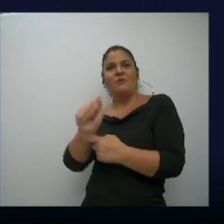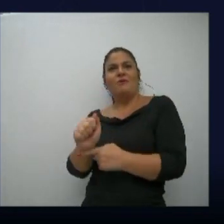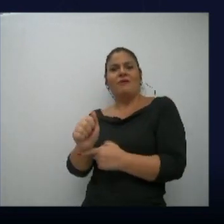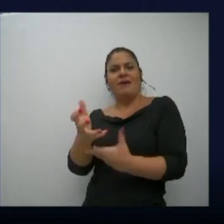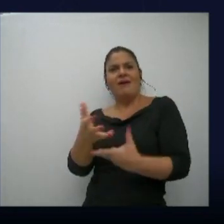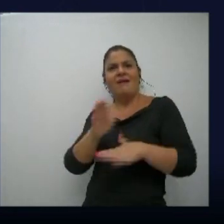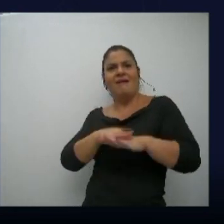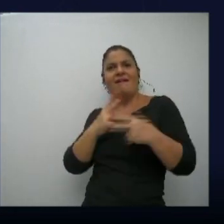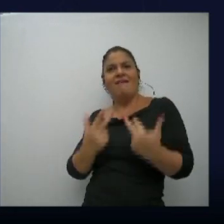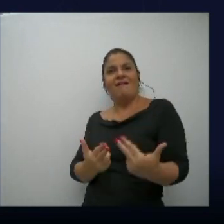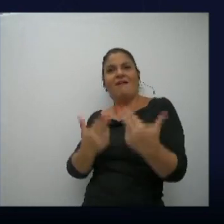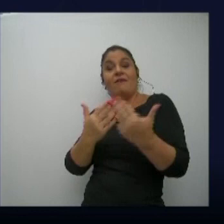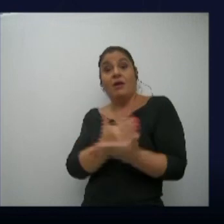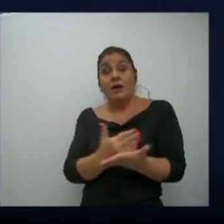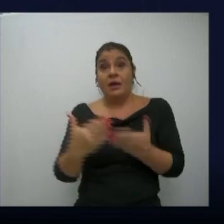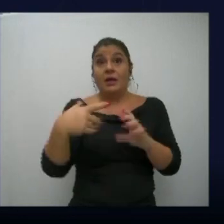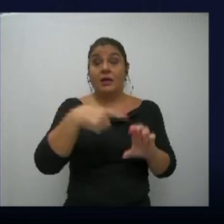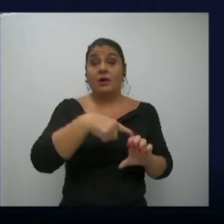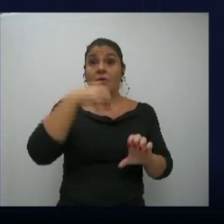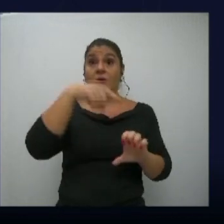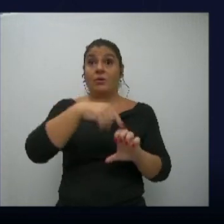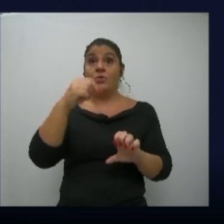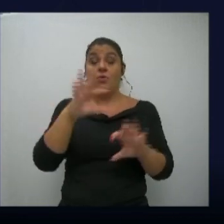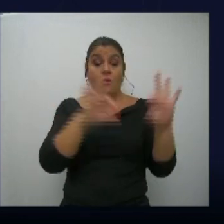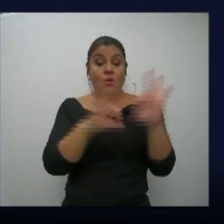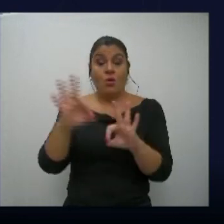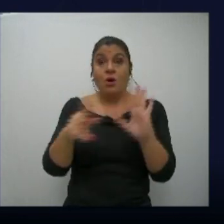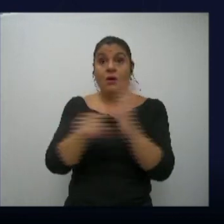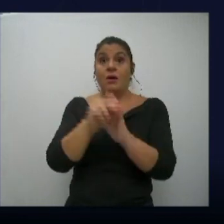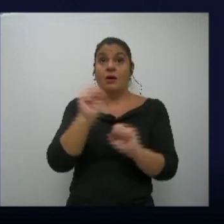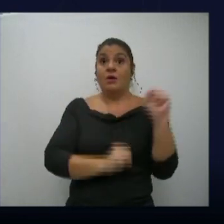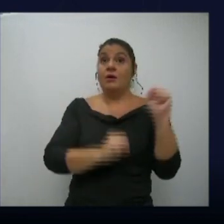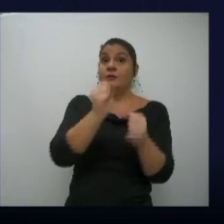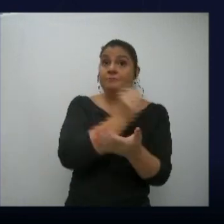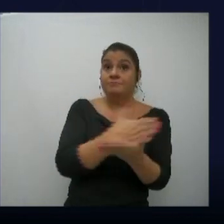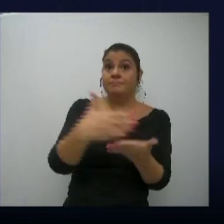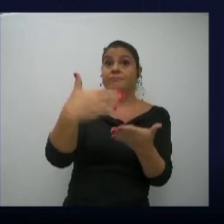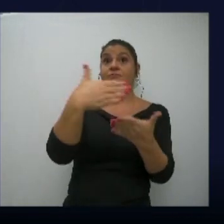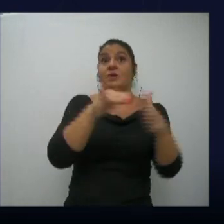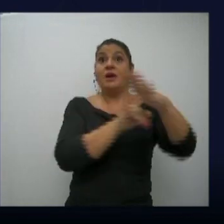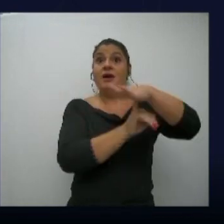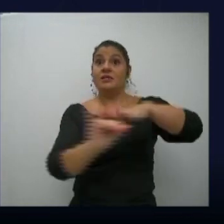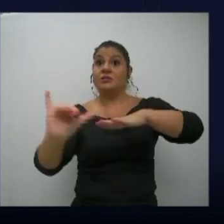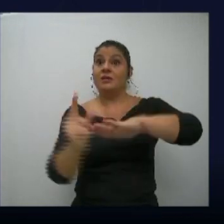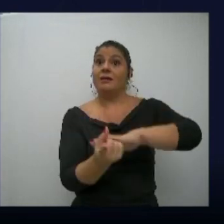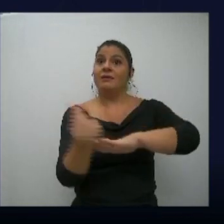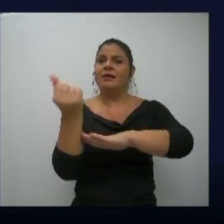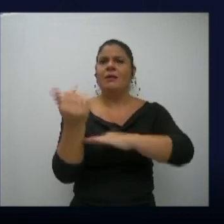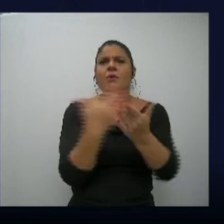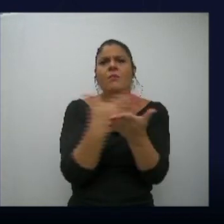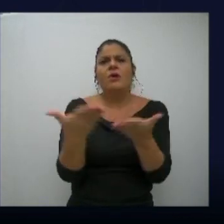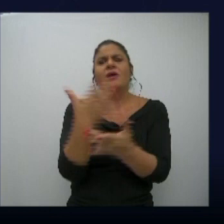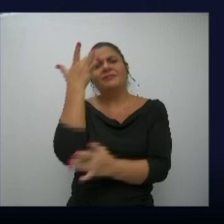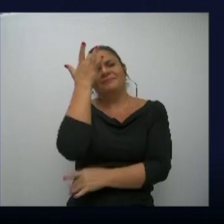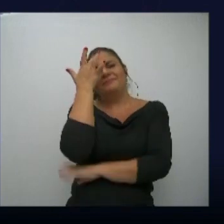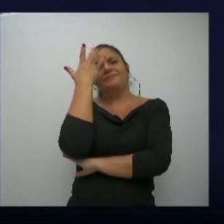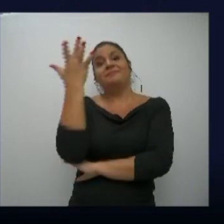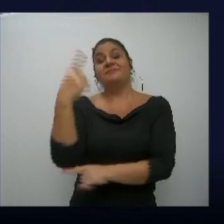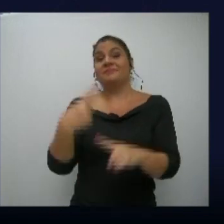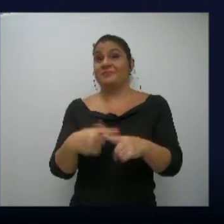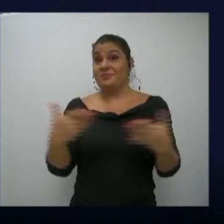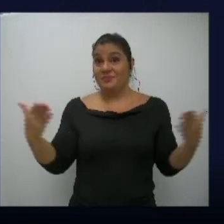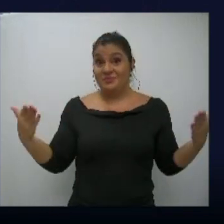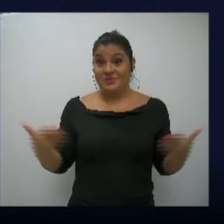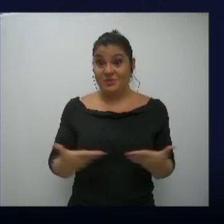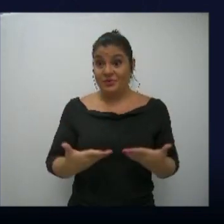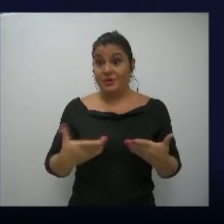querem começar a empreender elas querem elas querem montar suas empresas querem começar se descartar e começar hoje em dia muito mais fácil né porque hoje em